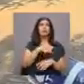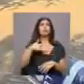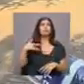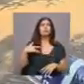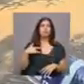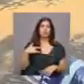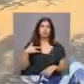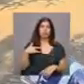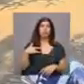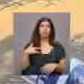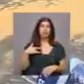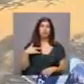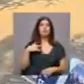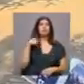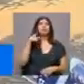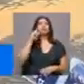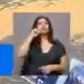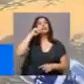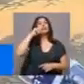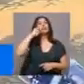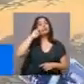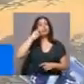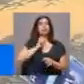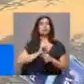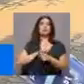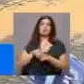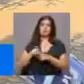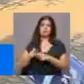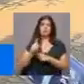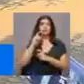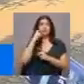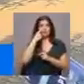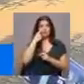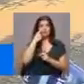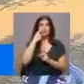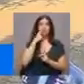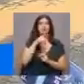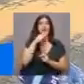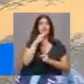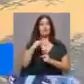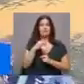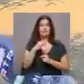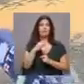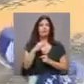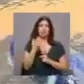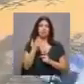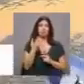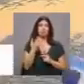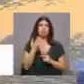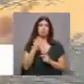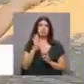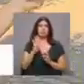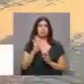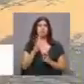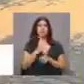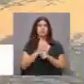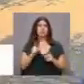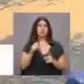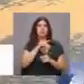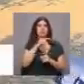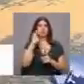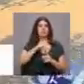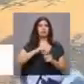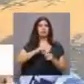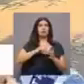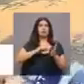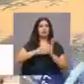pneumonia e suspeita de Covid. Então a família se mostrou a indignação, já que ele tem dois exames lá e exame